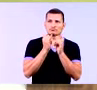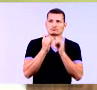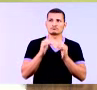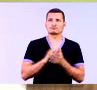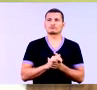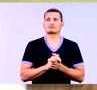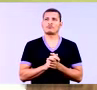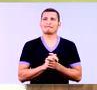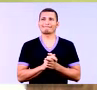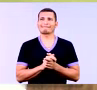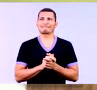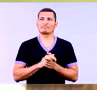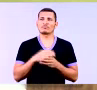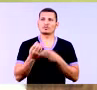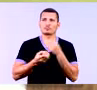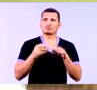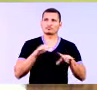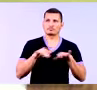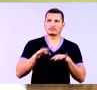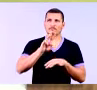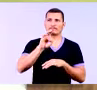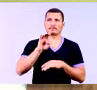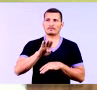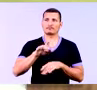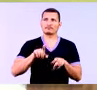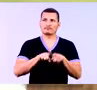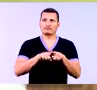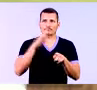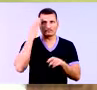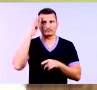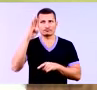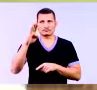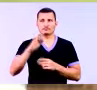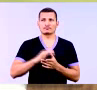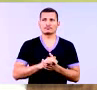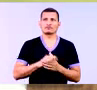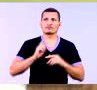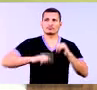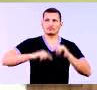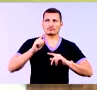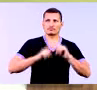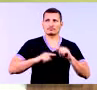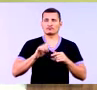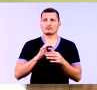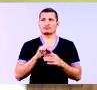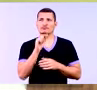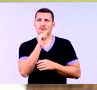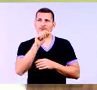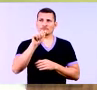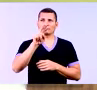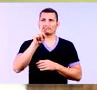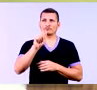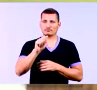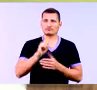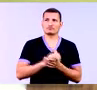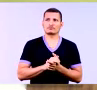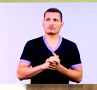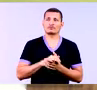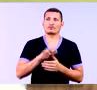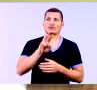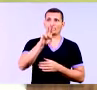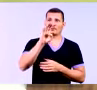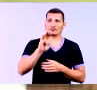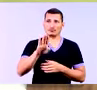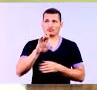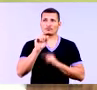a respeito da programação web e principalmente também no material disponibilizado no ambiente virtual. Com relação à web,